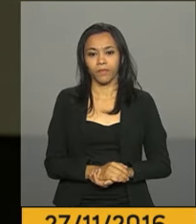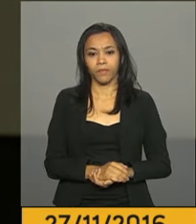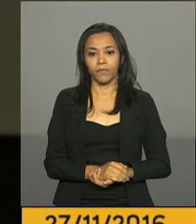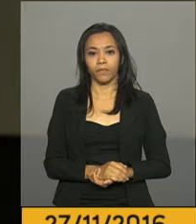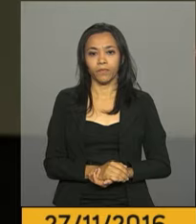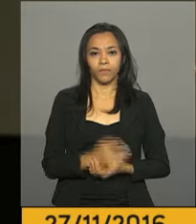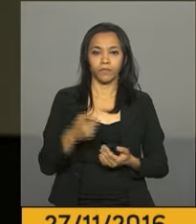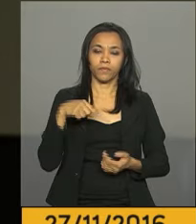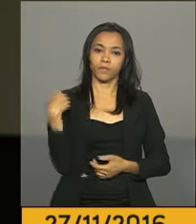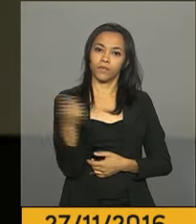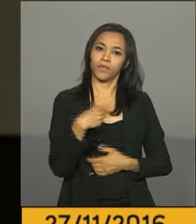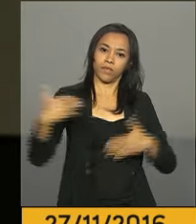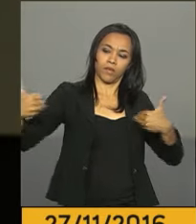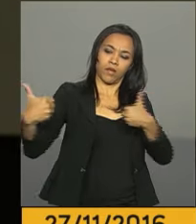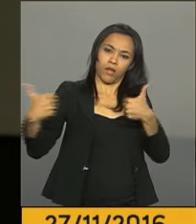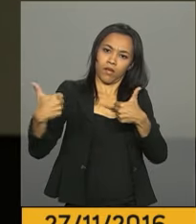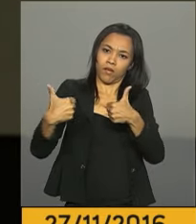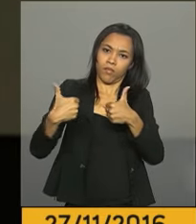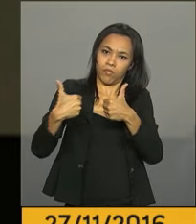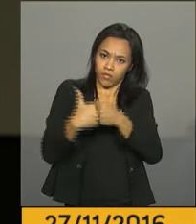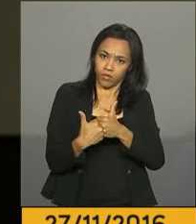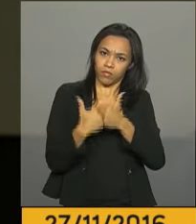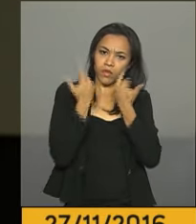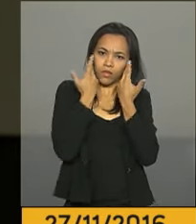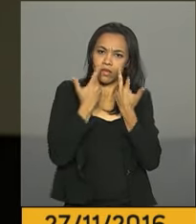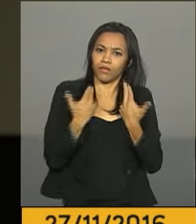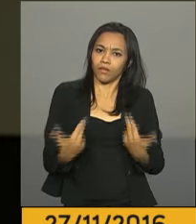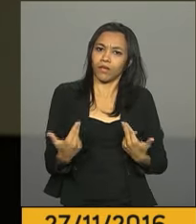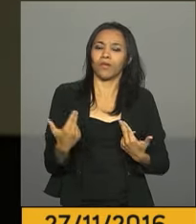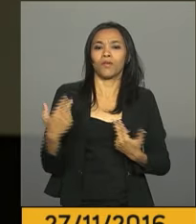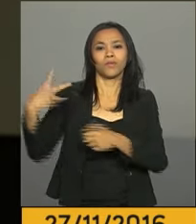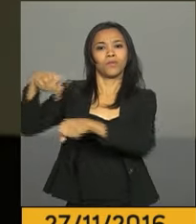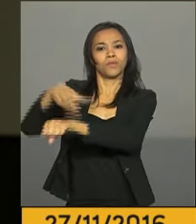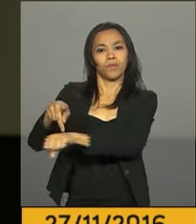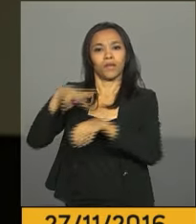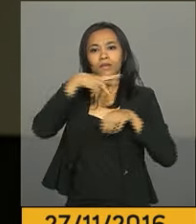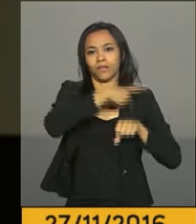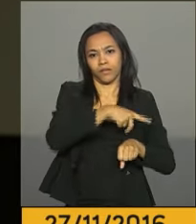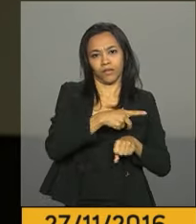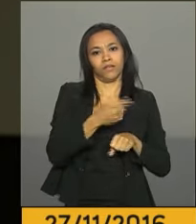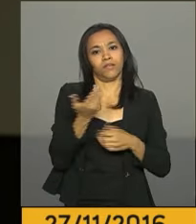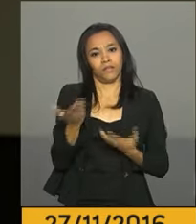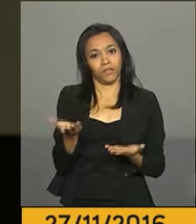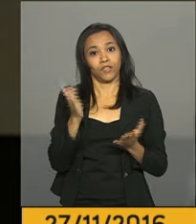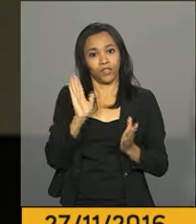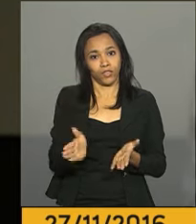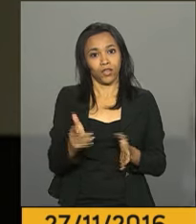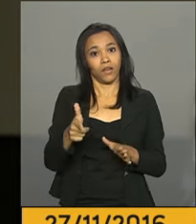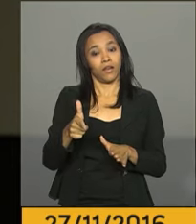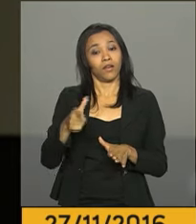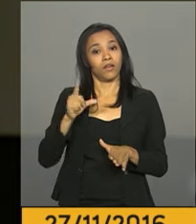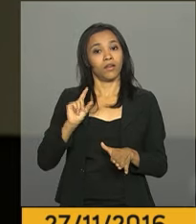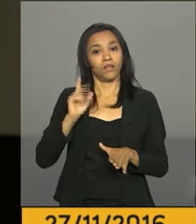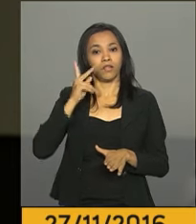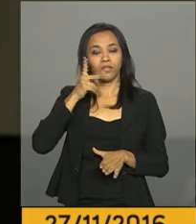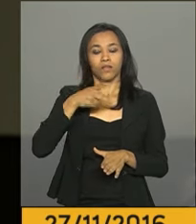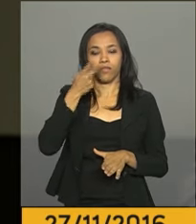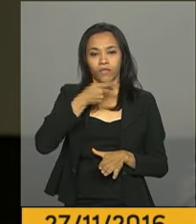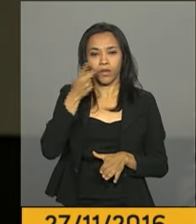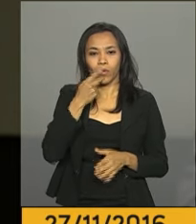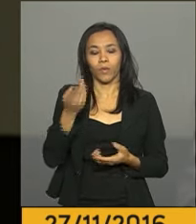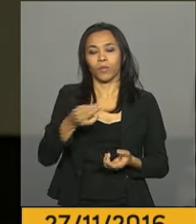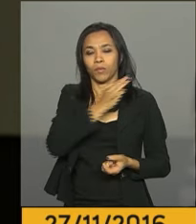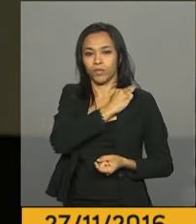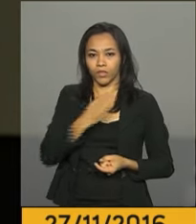Uma aproximação muito grande, naturalmente, entre os nossos países, tal como mencionou o ministro Serra, como o